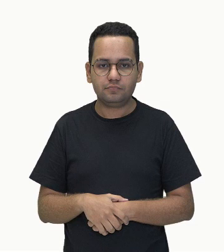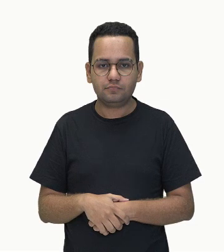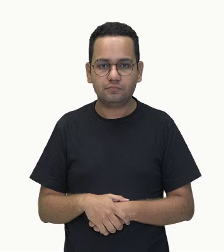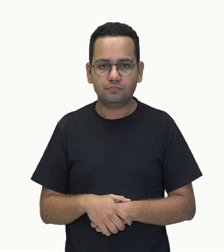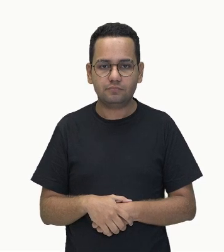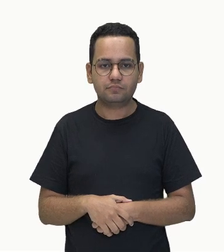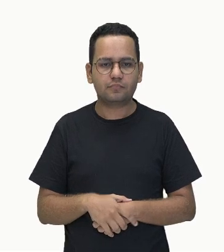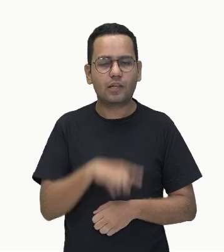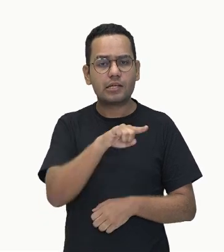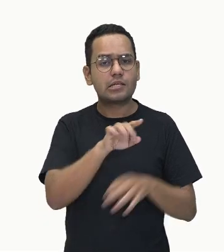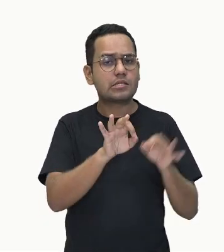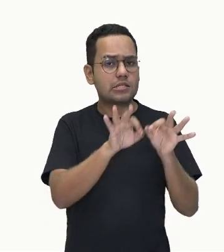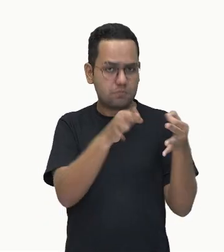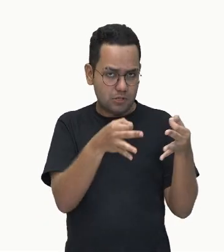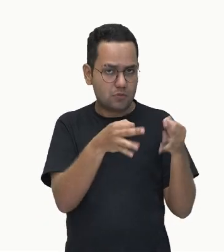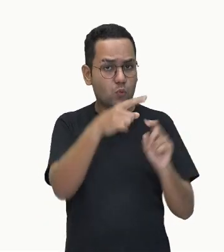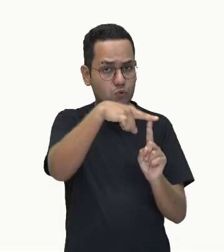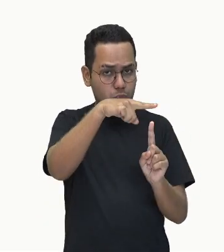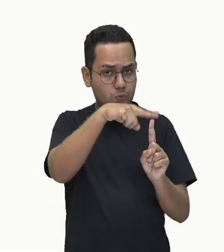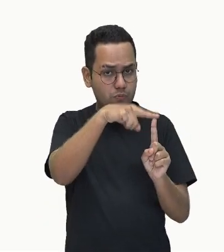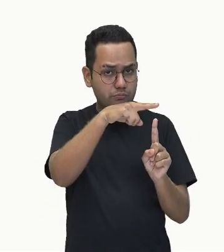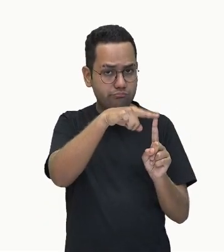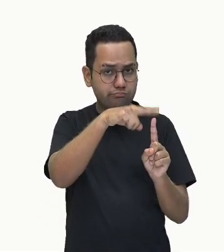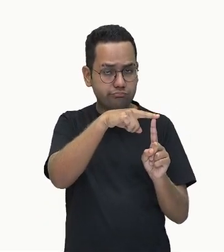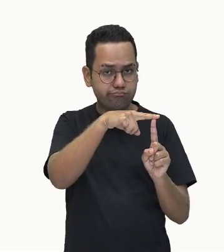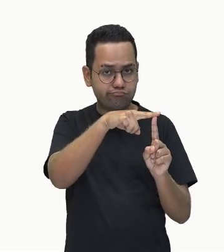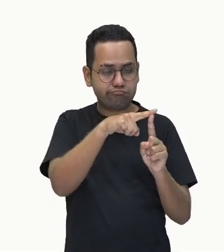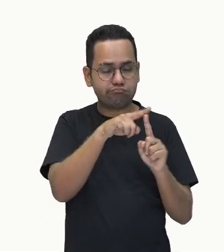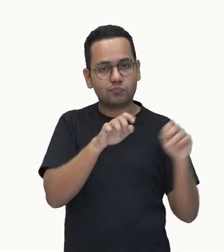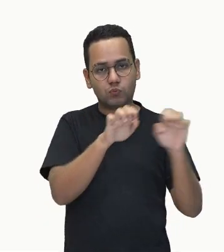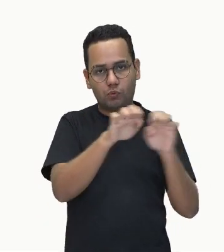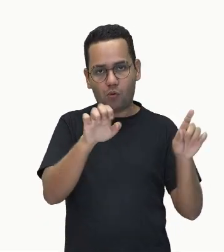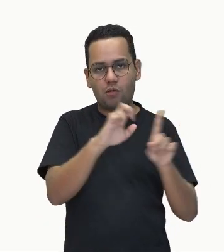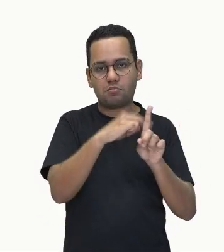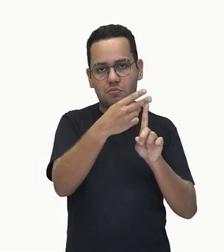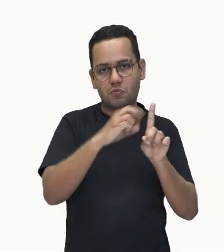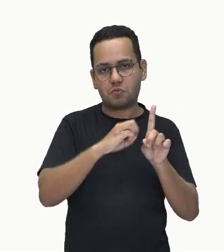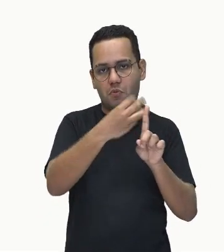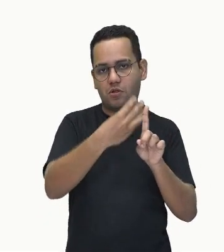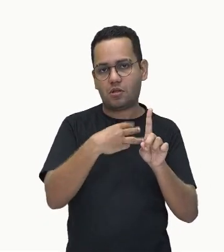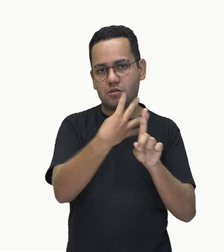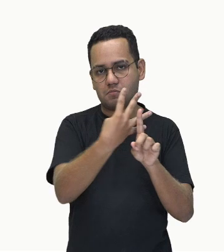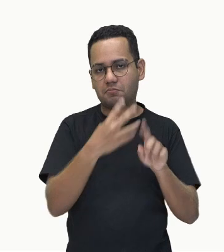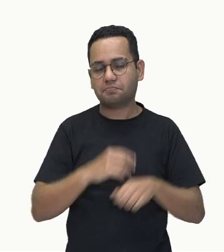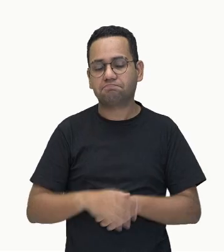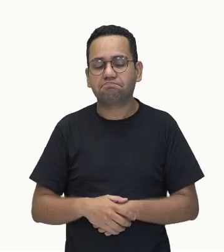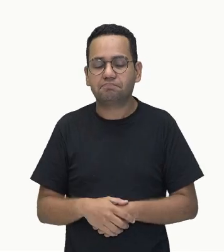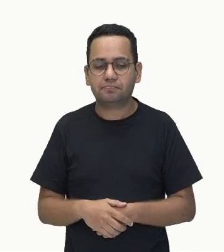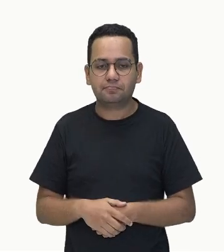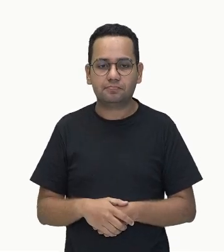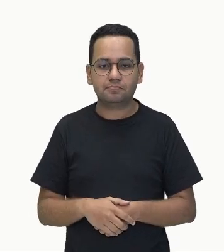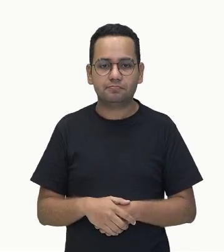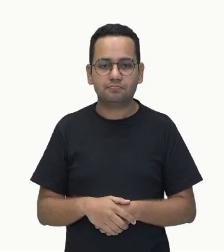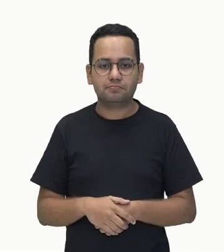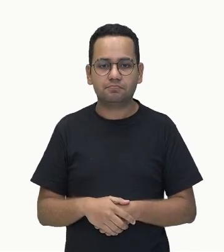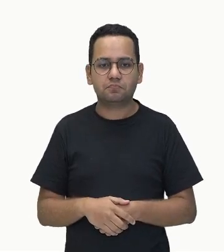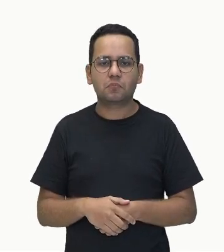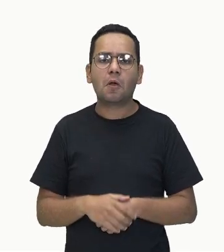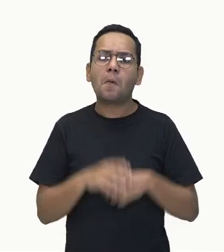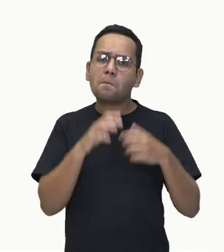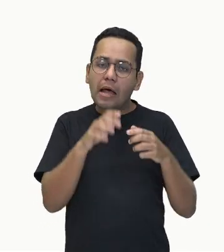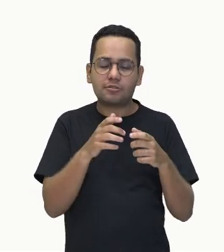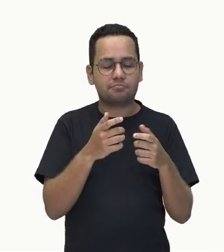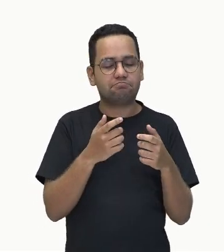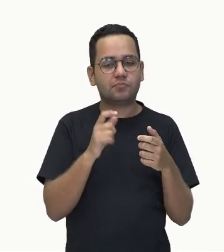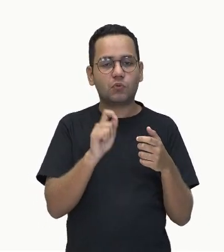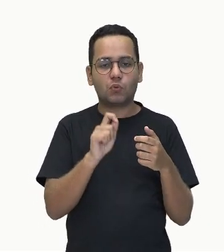formato mais simples de uma equação exponencial em muitos casos